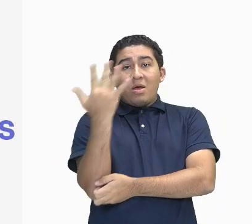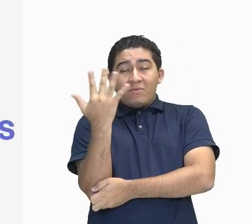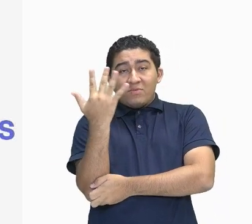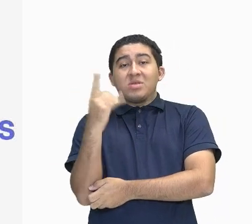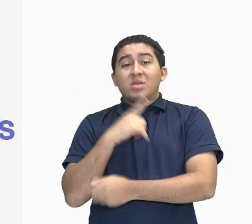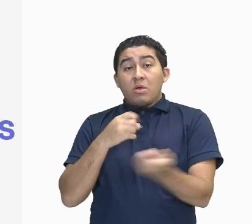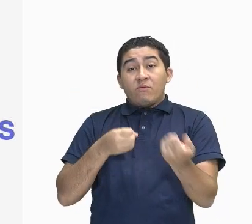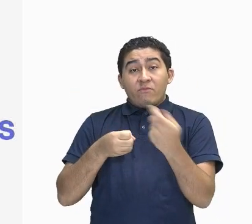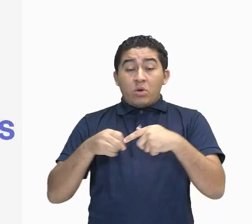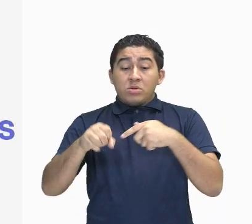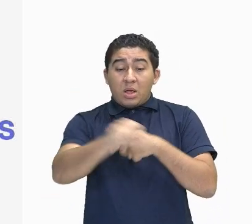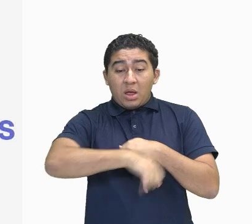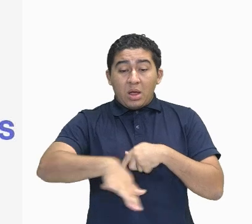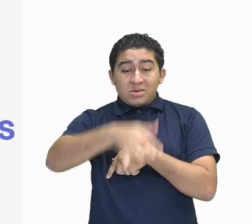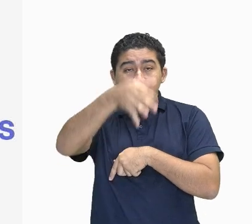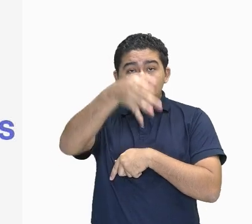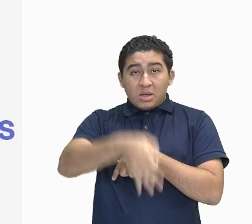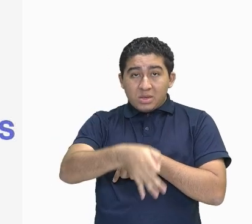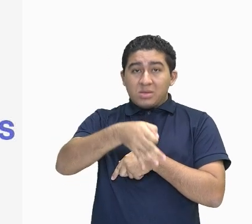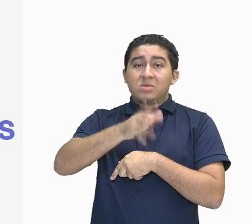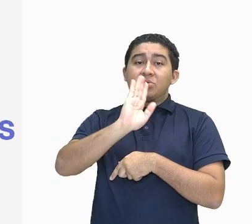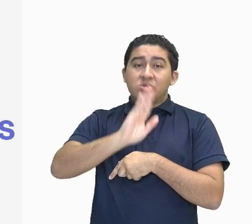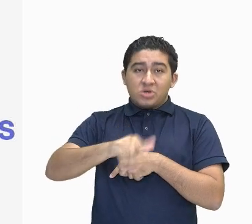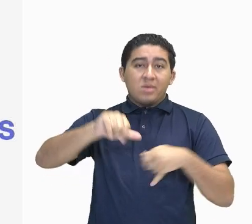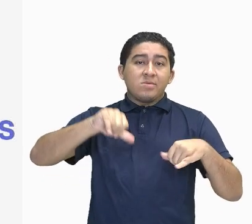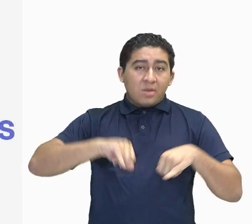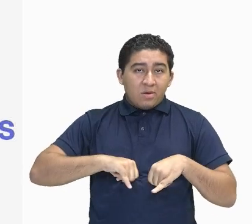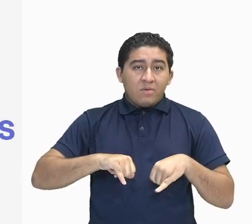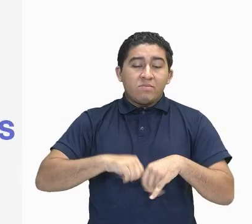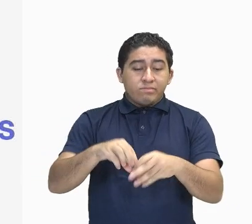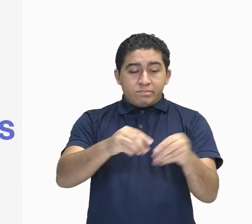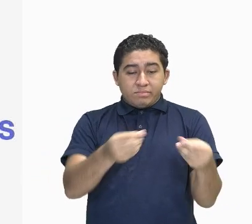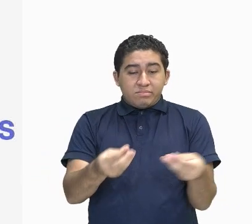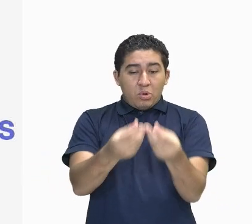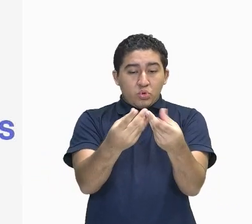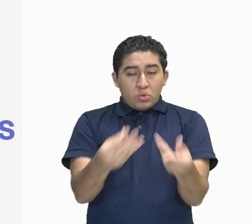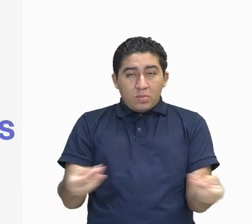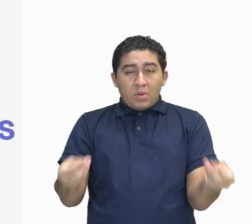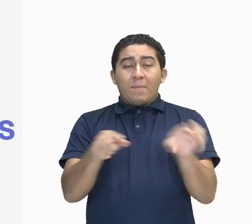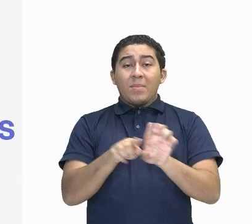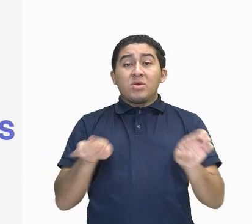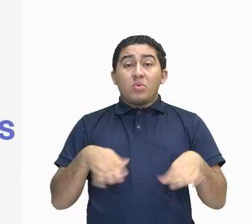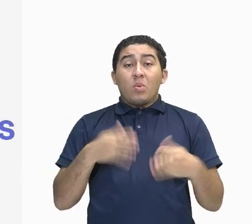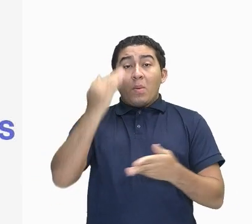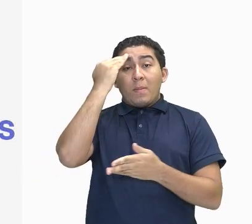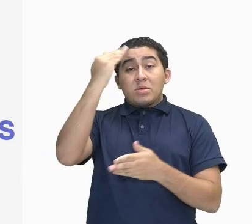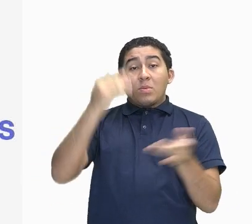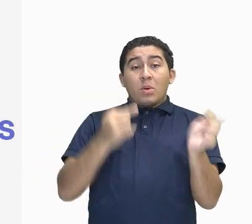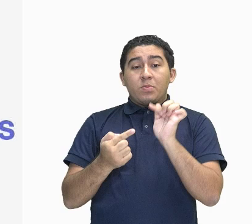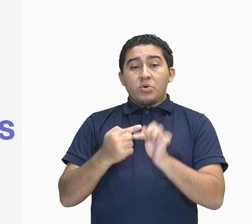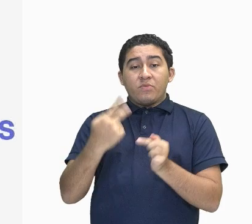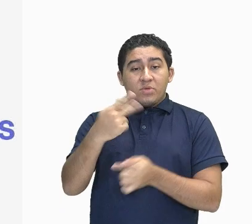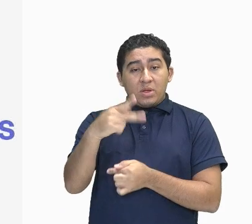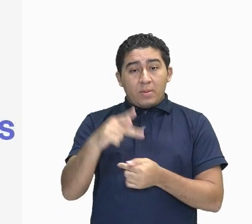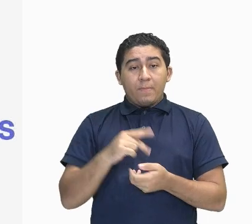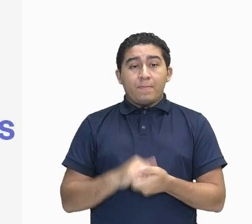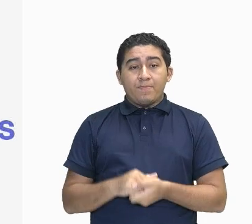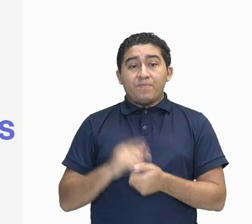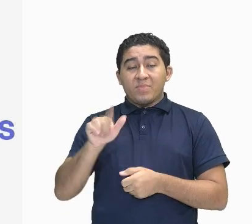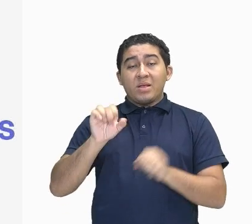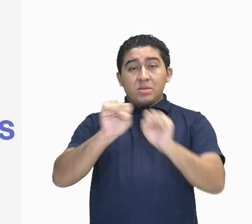realmente aquela área que foi muito degradada. Agora, qual vai ser o principal objetivo dos